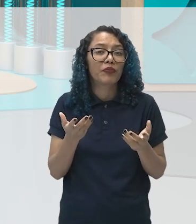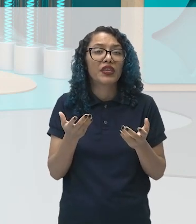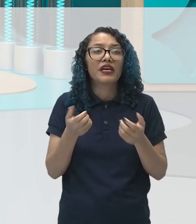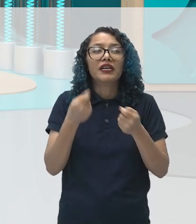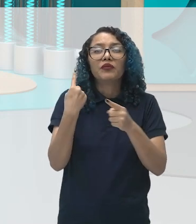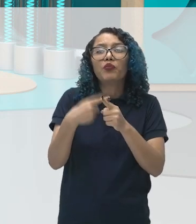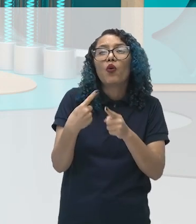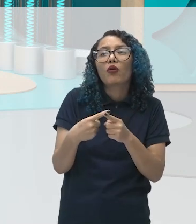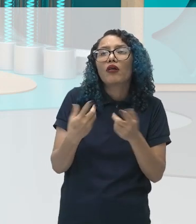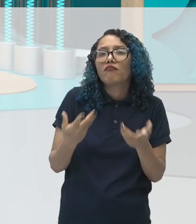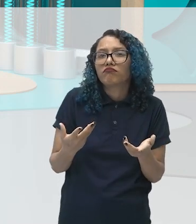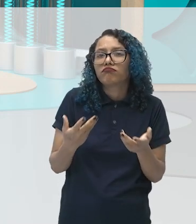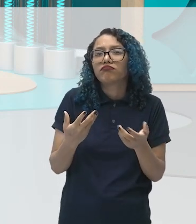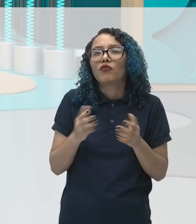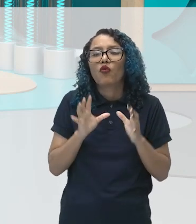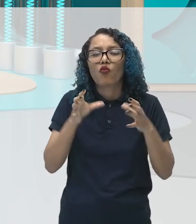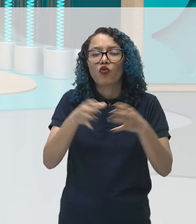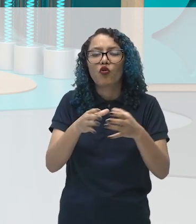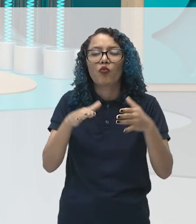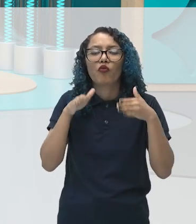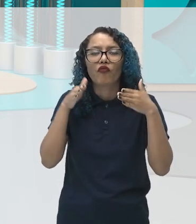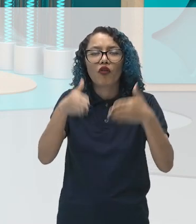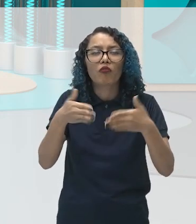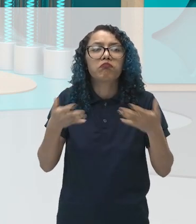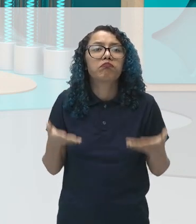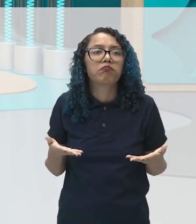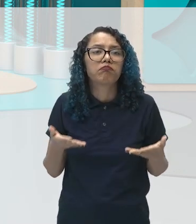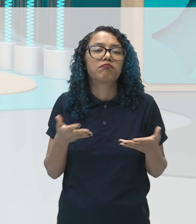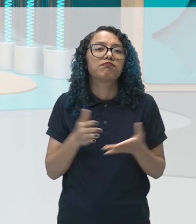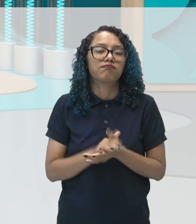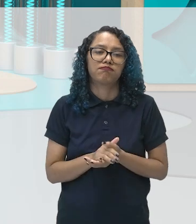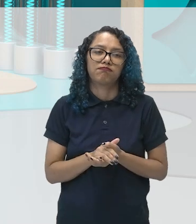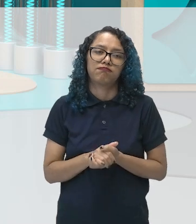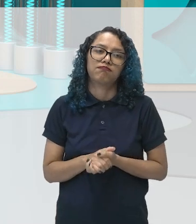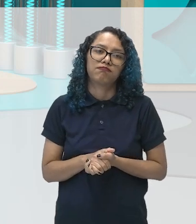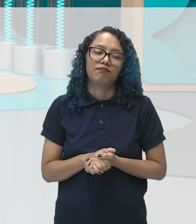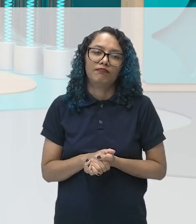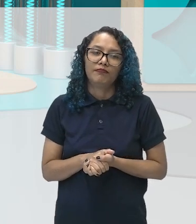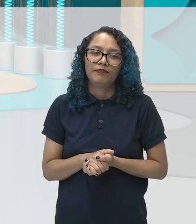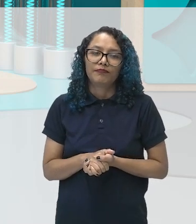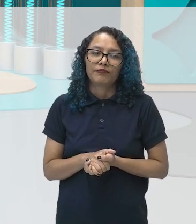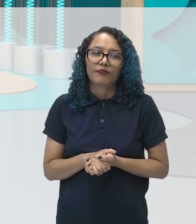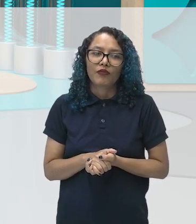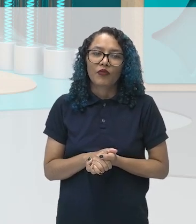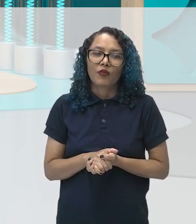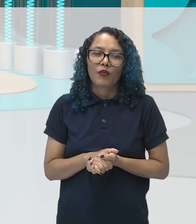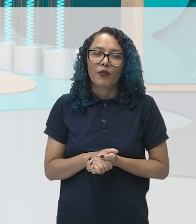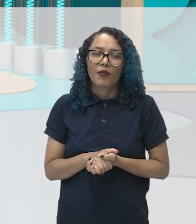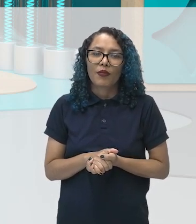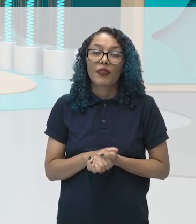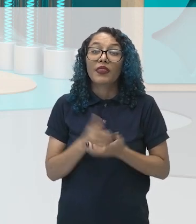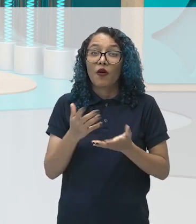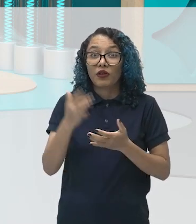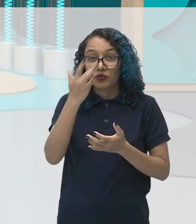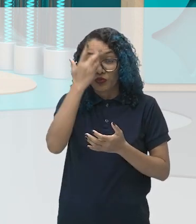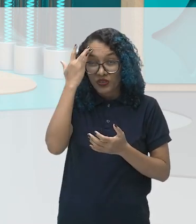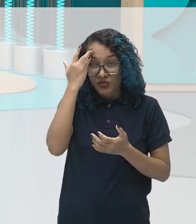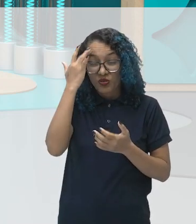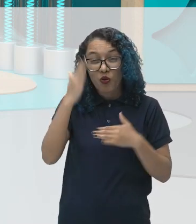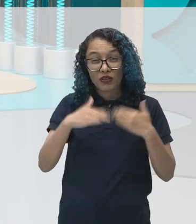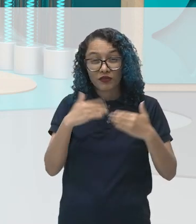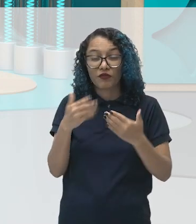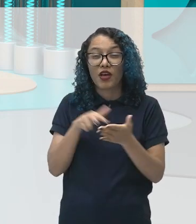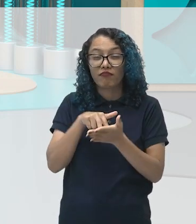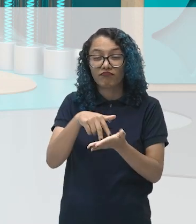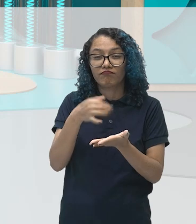por quê? Para quem? Então, como pessoas que estão desenvolvendo o posicionamento crítico, o